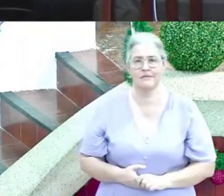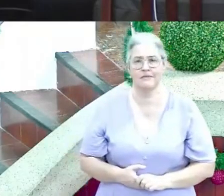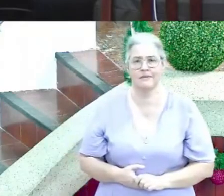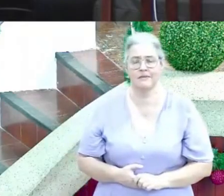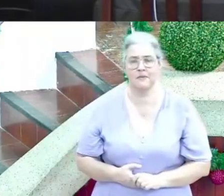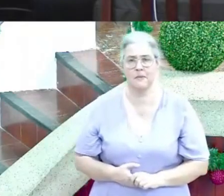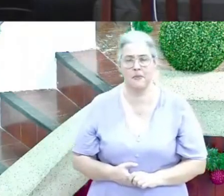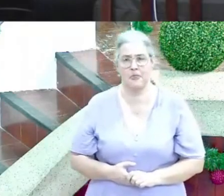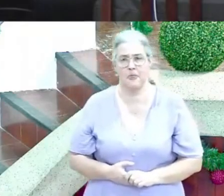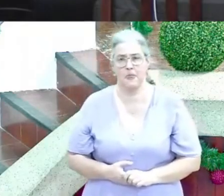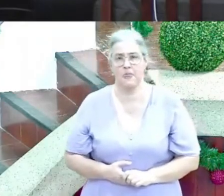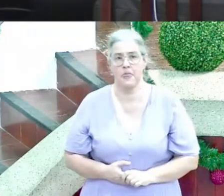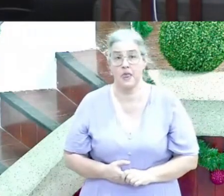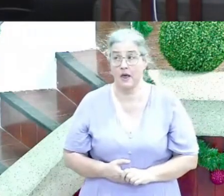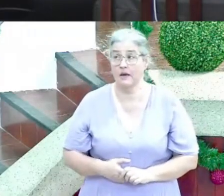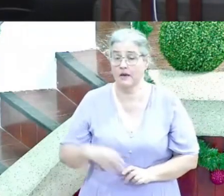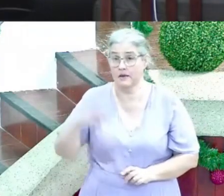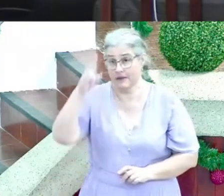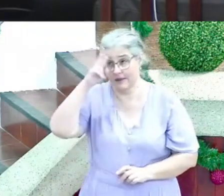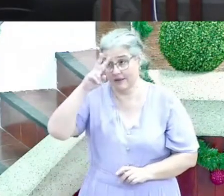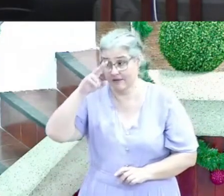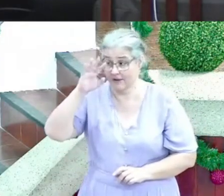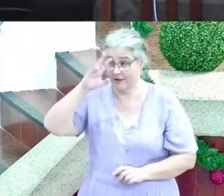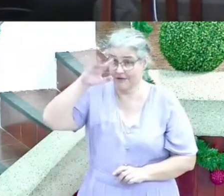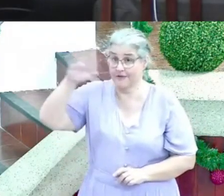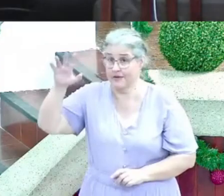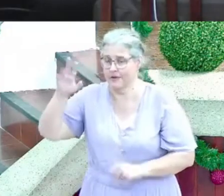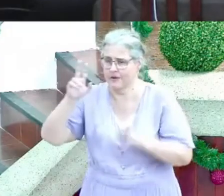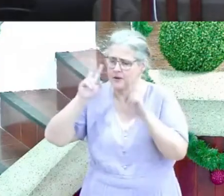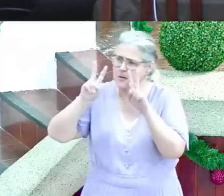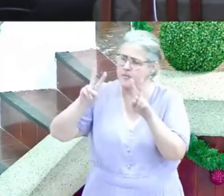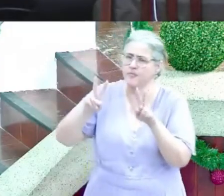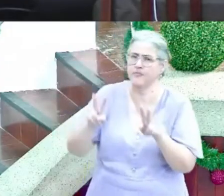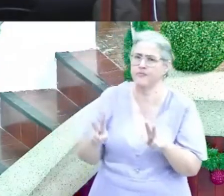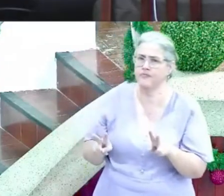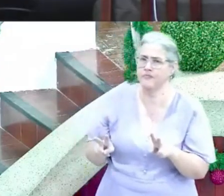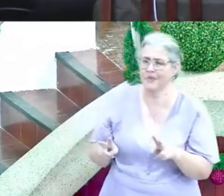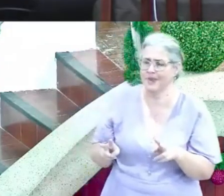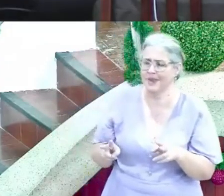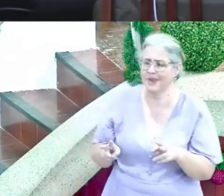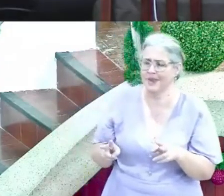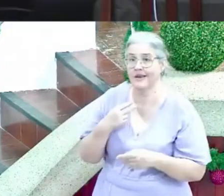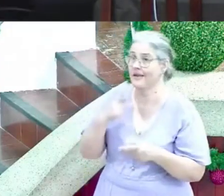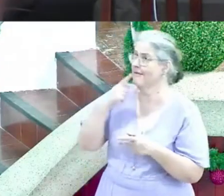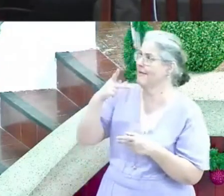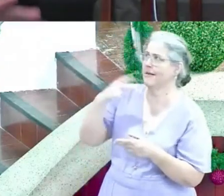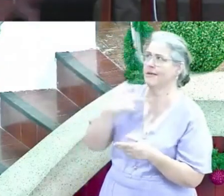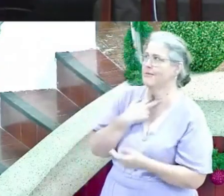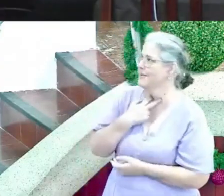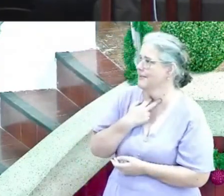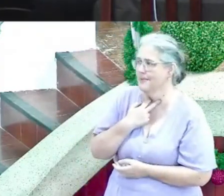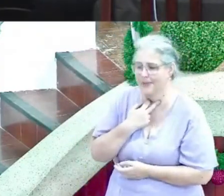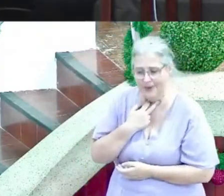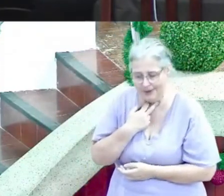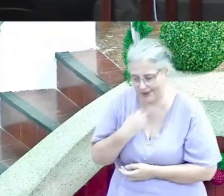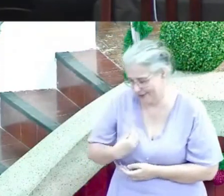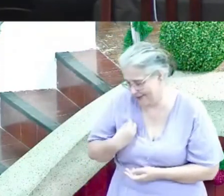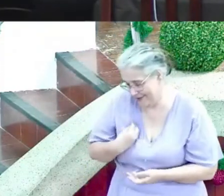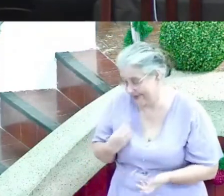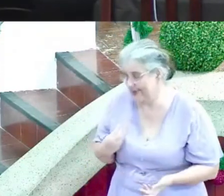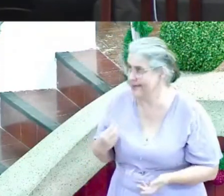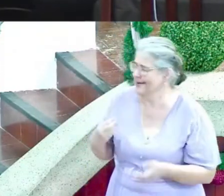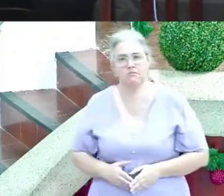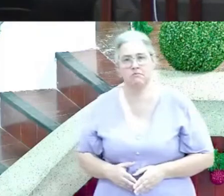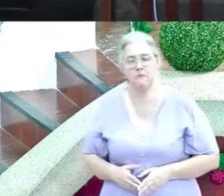Diante dessa visão, Isaías reconhece o quão ele é corrupto, o quanto a glória e a santidade de